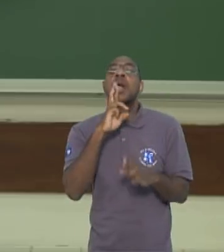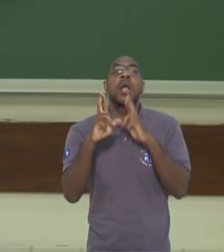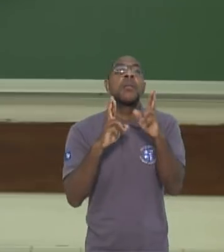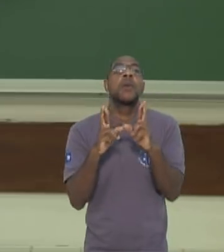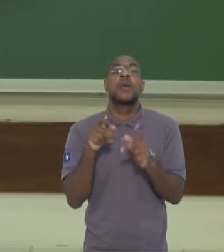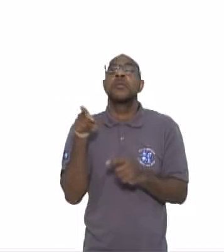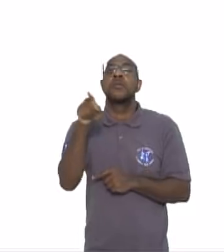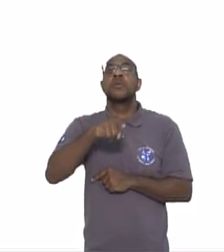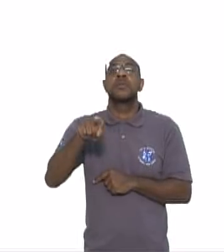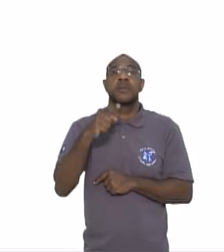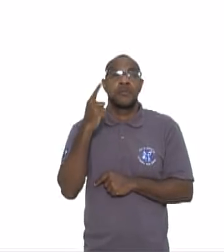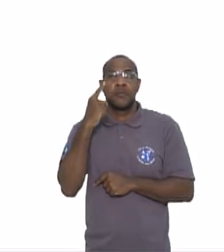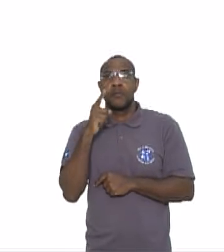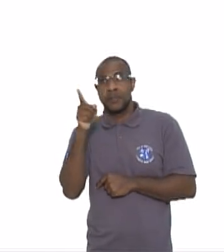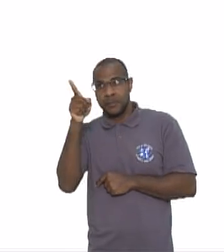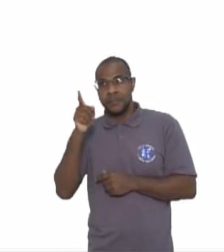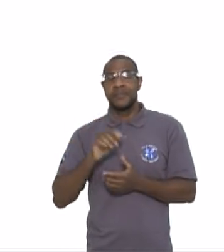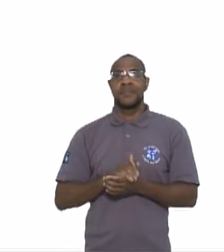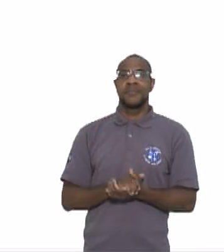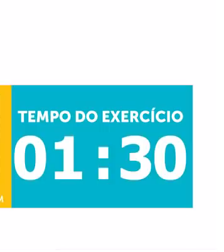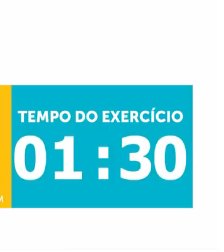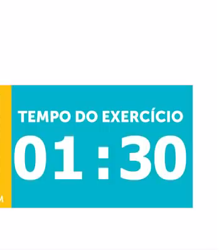acima.